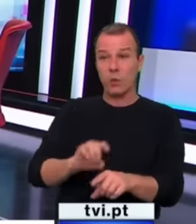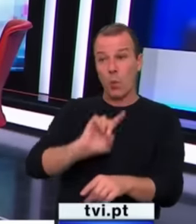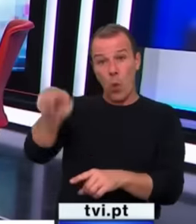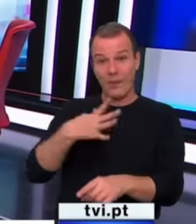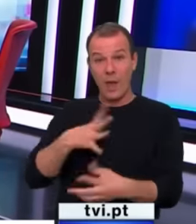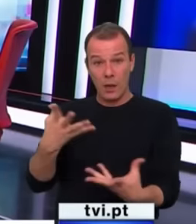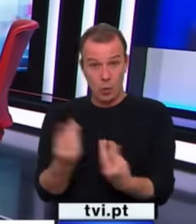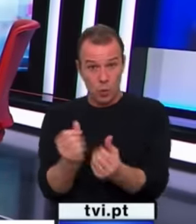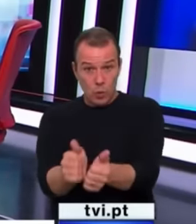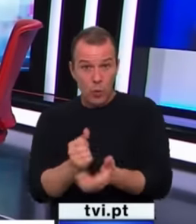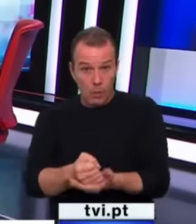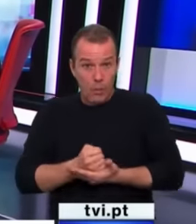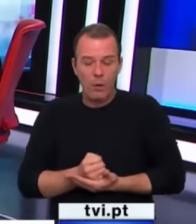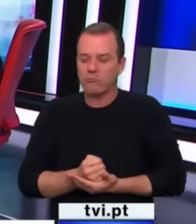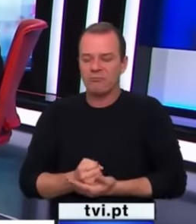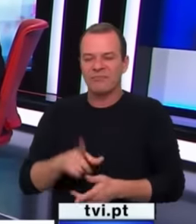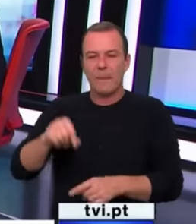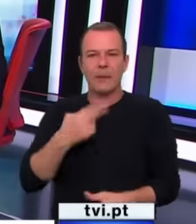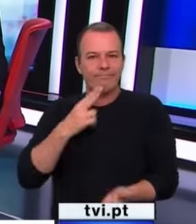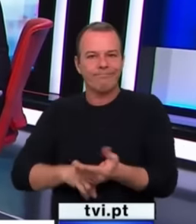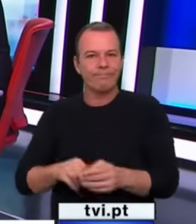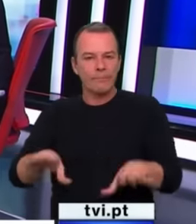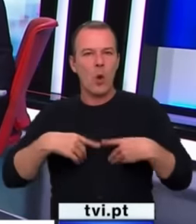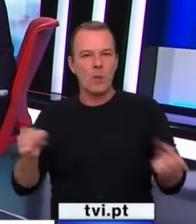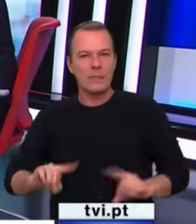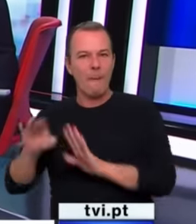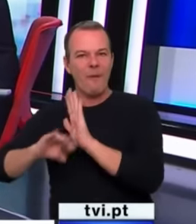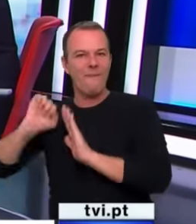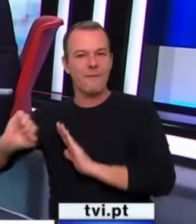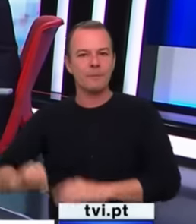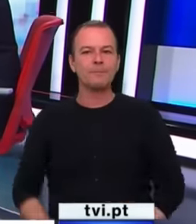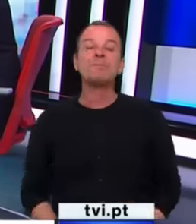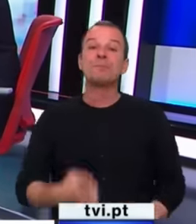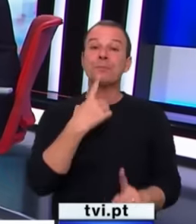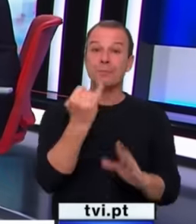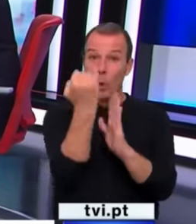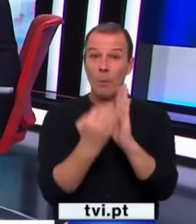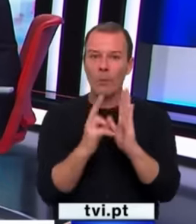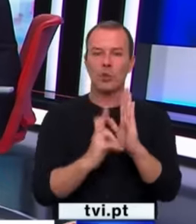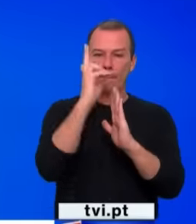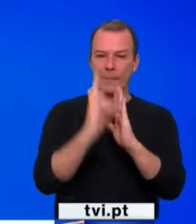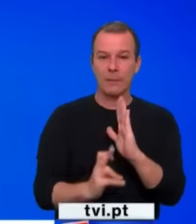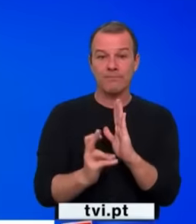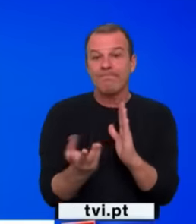por parte de André Ventura, em relação ao programa do Partido Socialista para baixa de impostos, não há margem para fazer mais